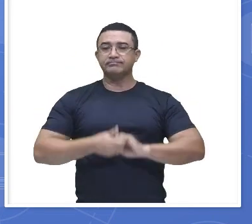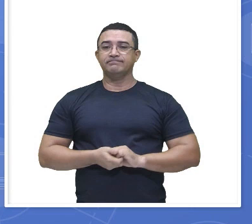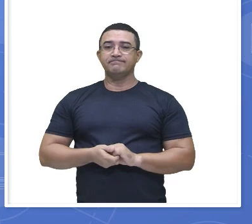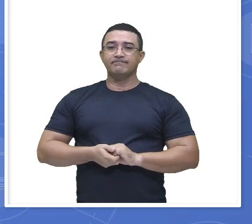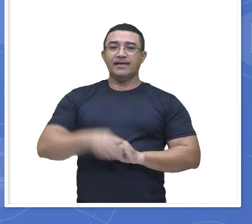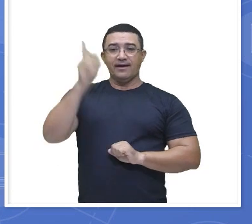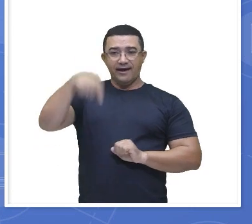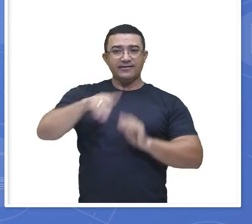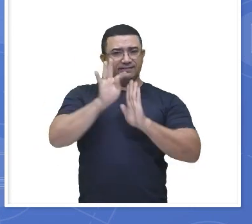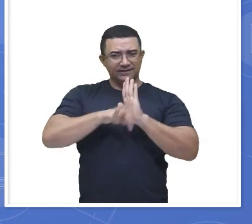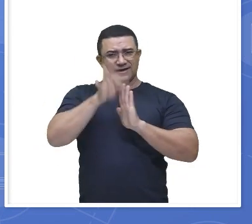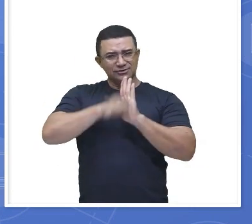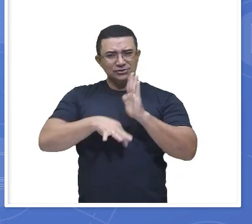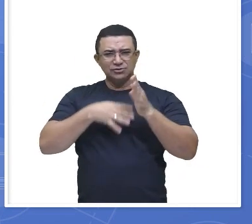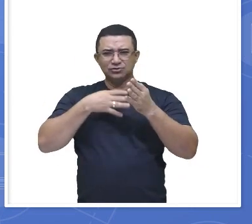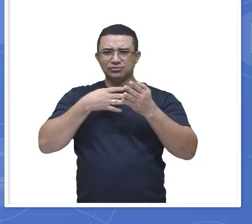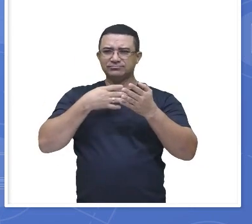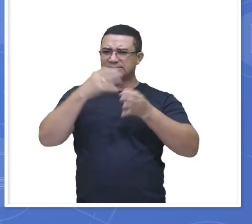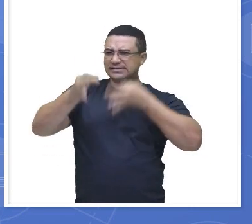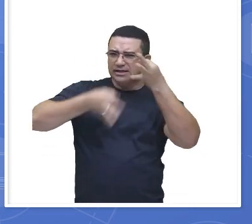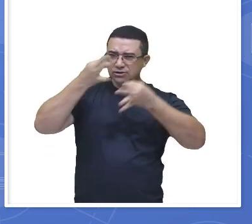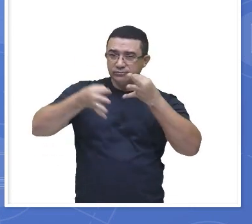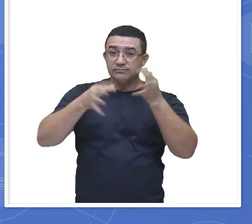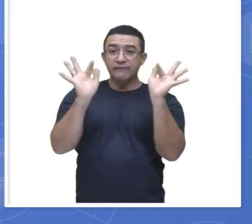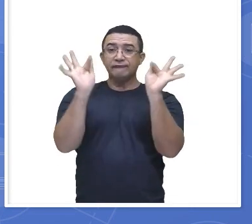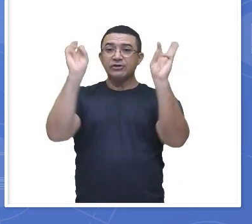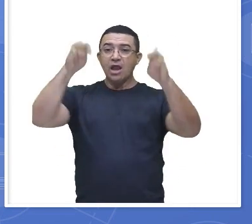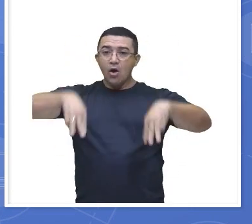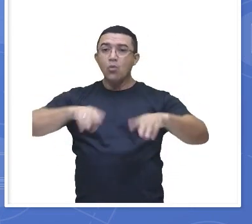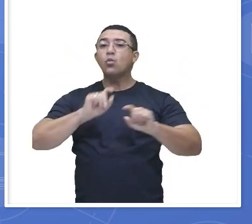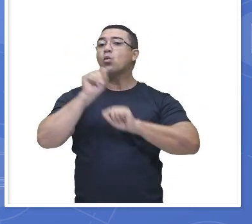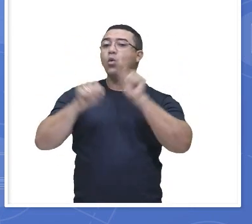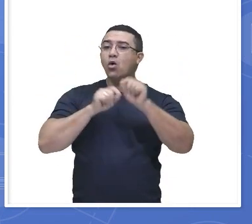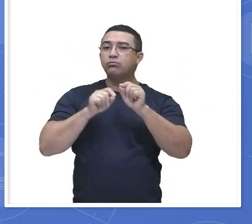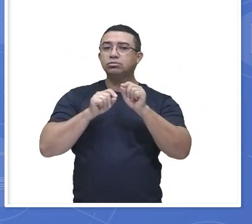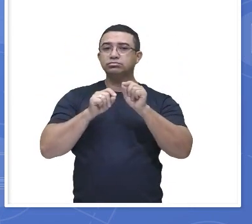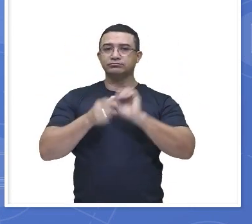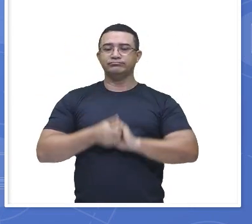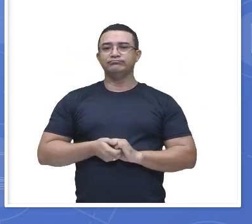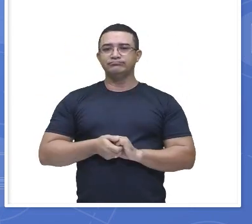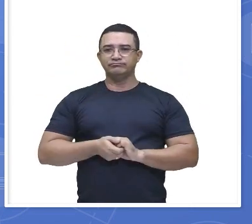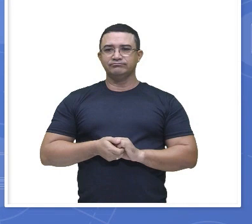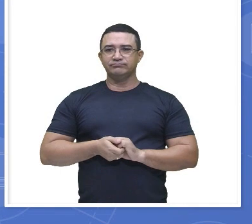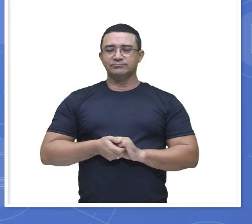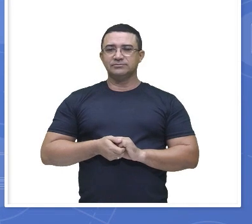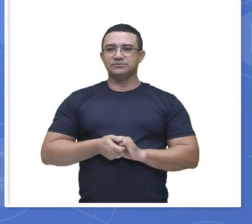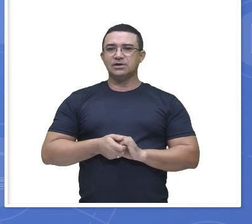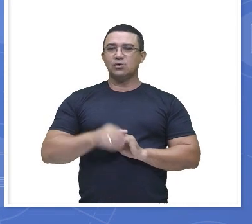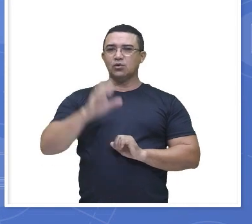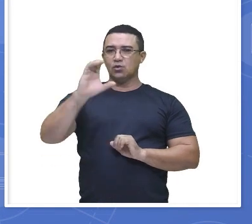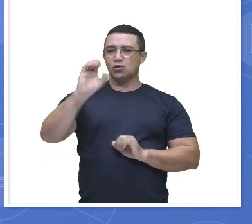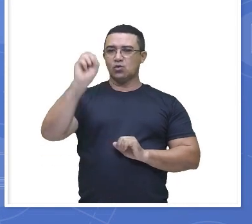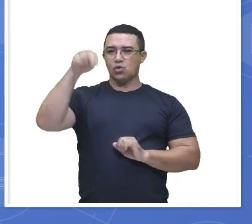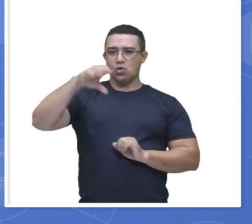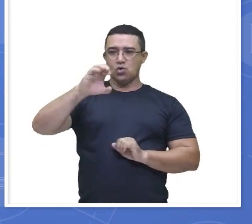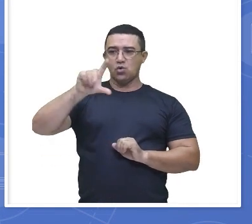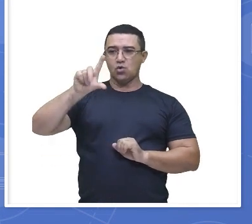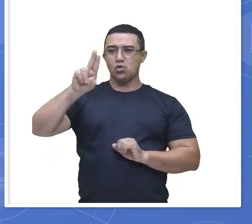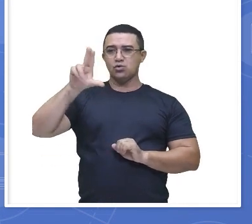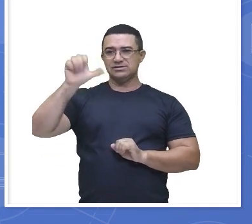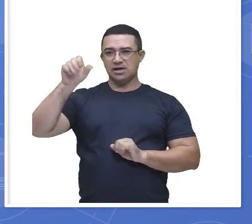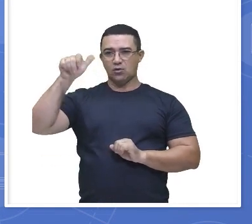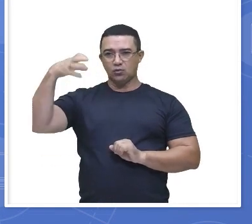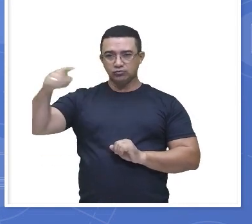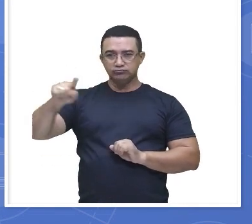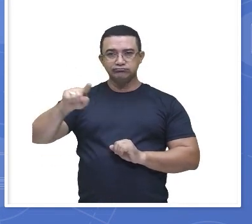texto dissertativo, para finalizar, em geral, a conclusão pode ser aí a retomada da